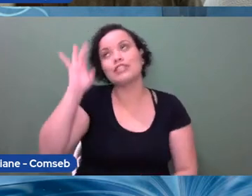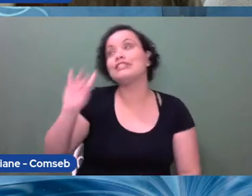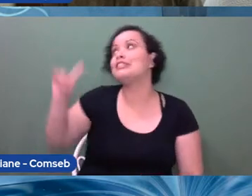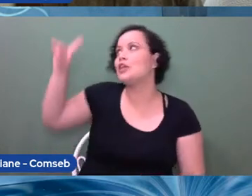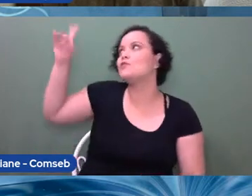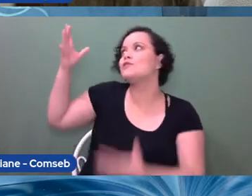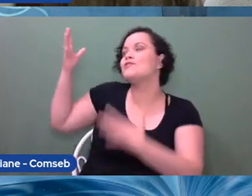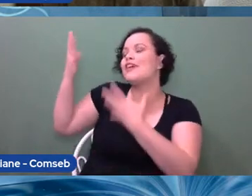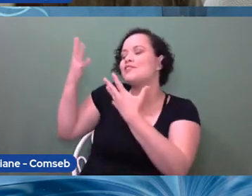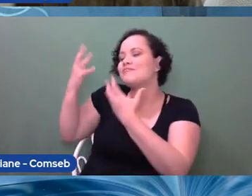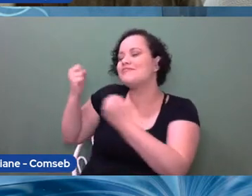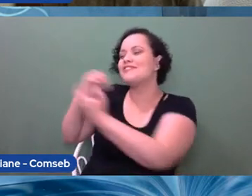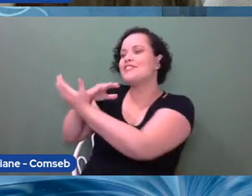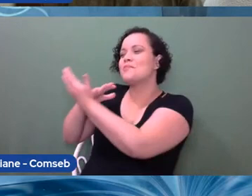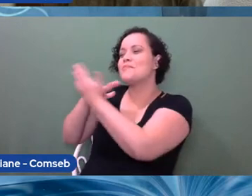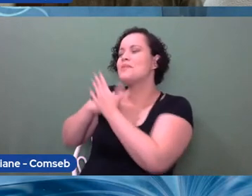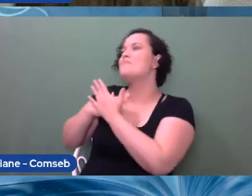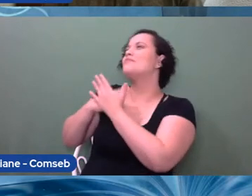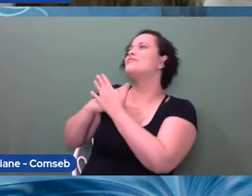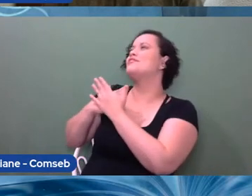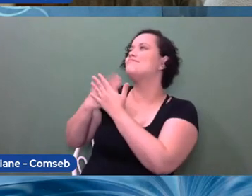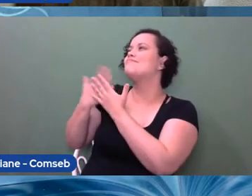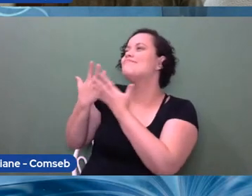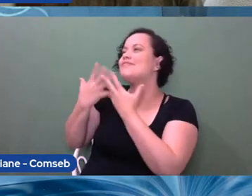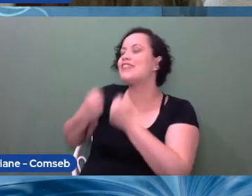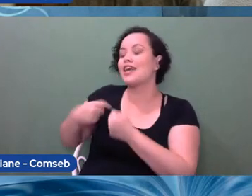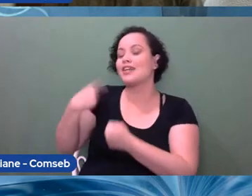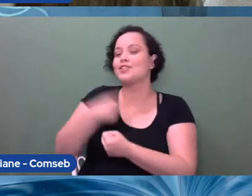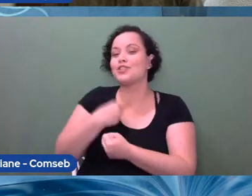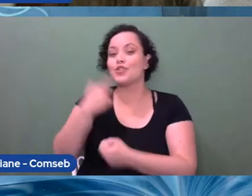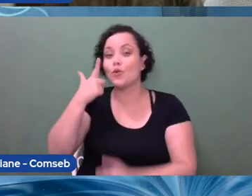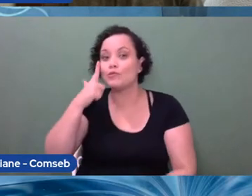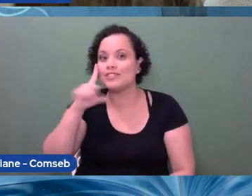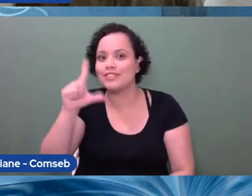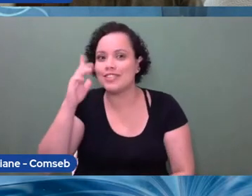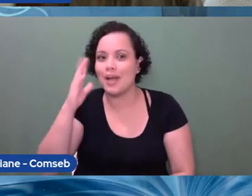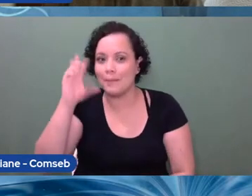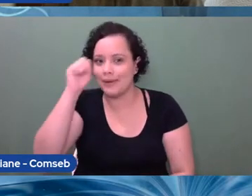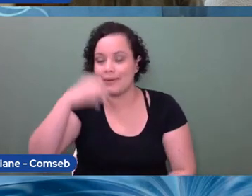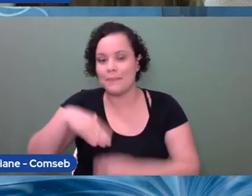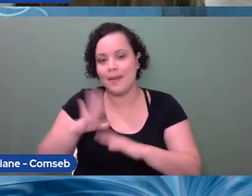ele, mas estamos avançando a passos largos.